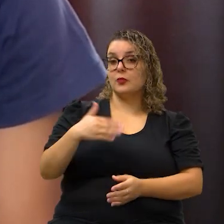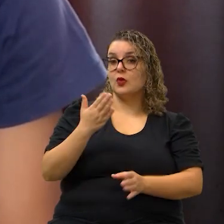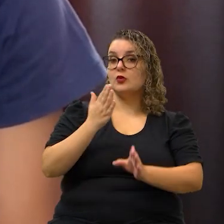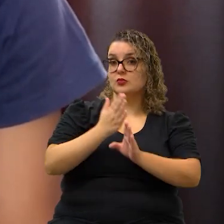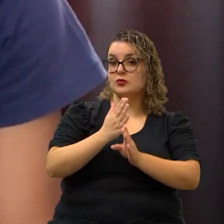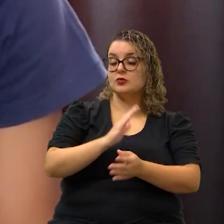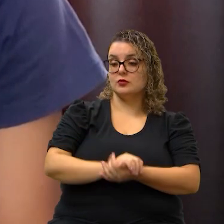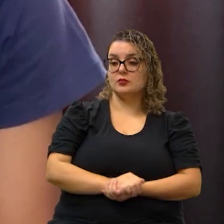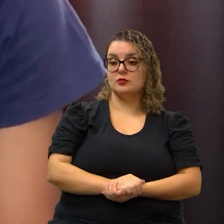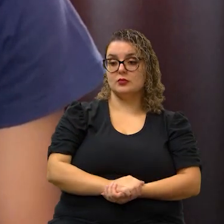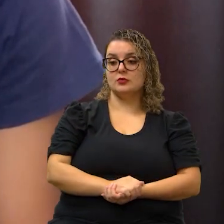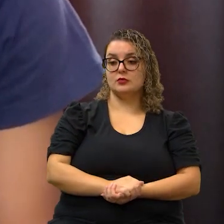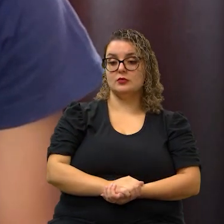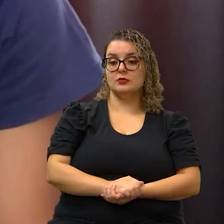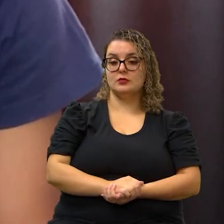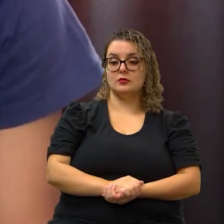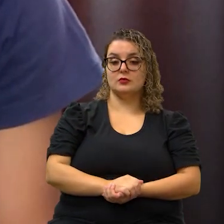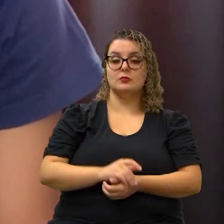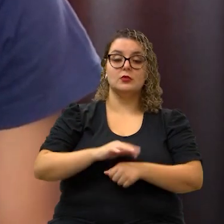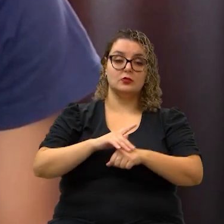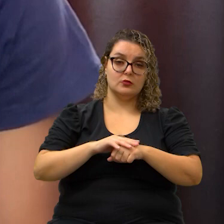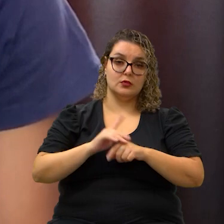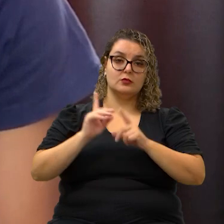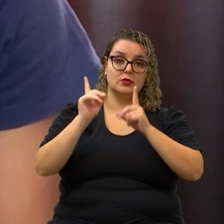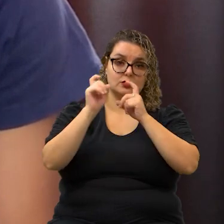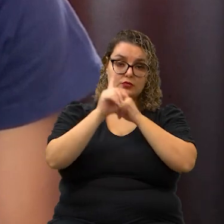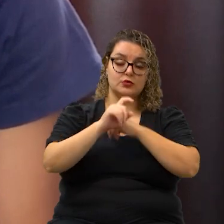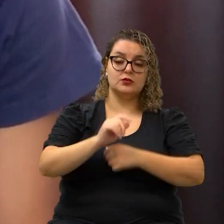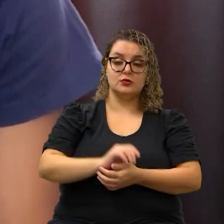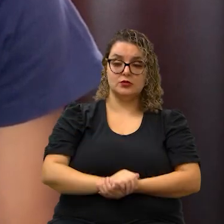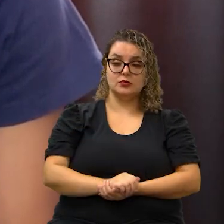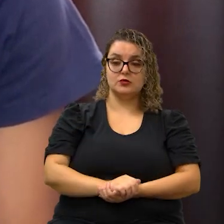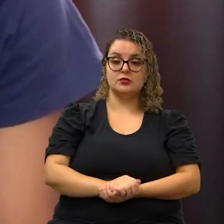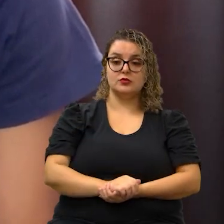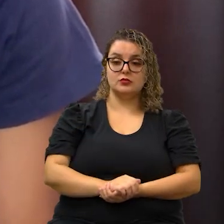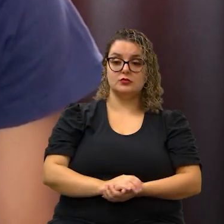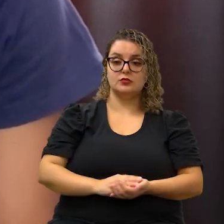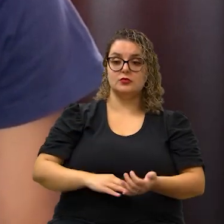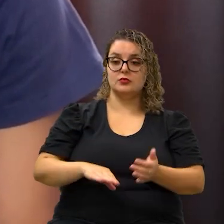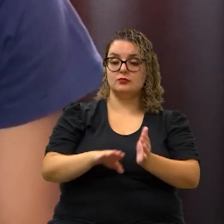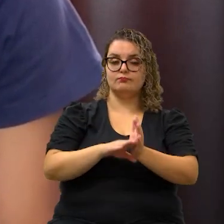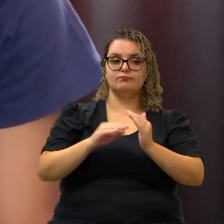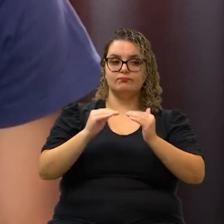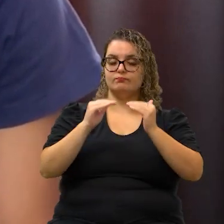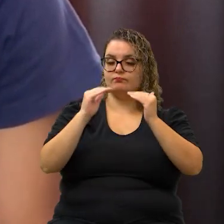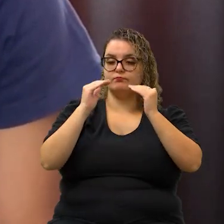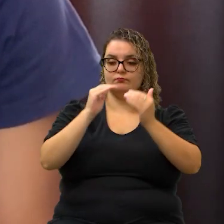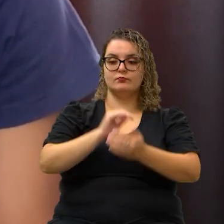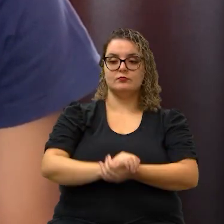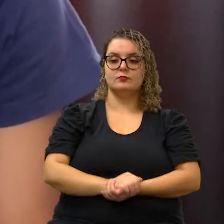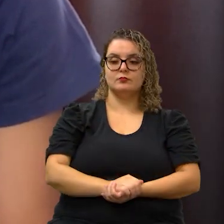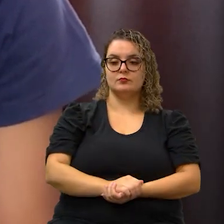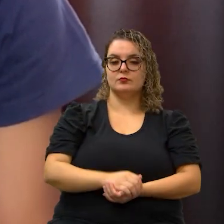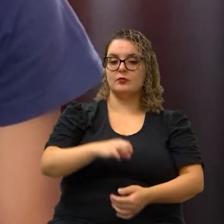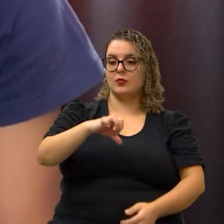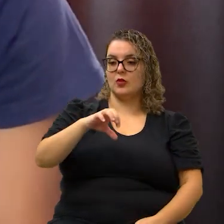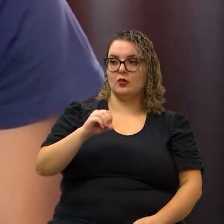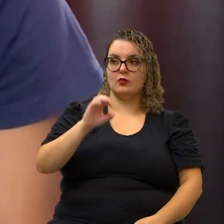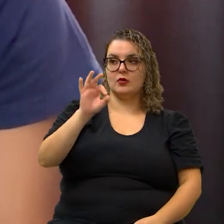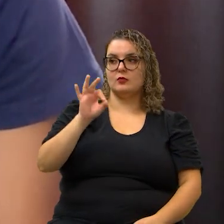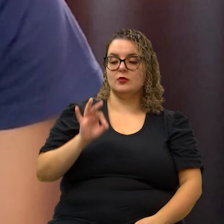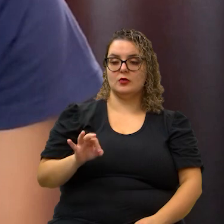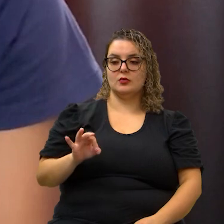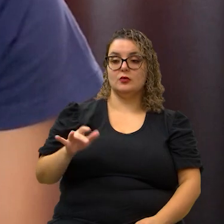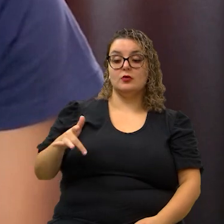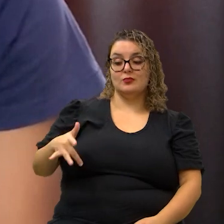bem complicado, né? Porque já chegou em um nível ali de, vamos colocar 90% já do fígado comprometido.